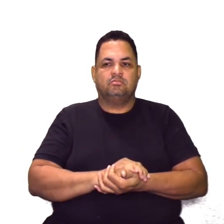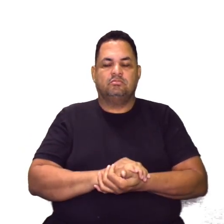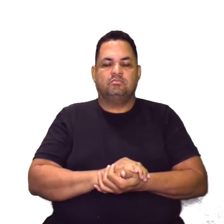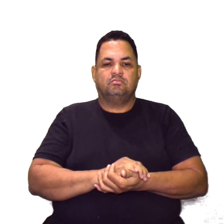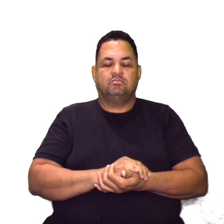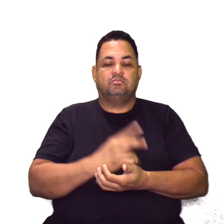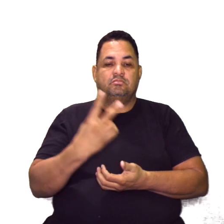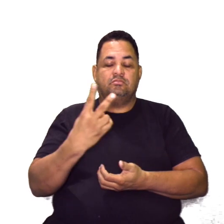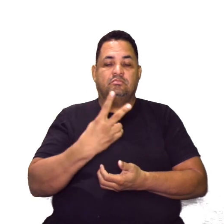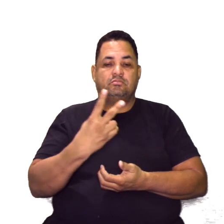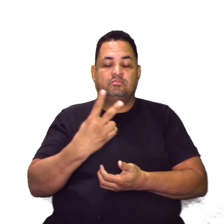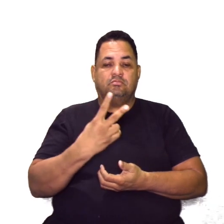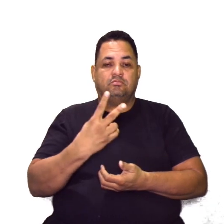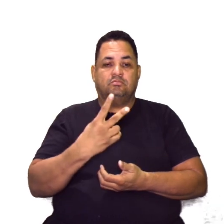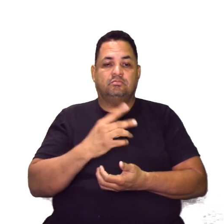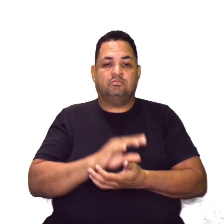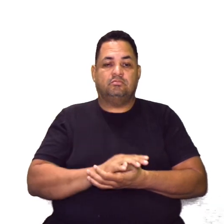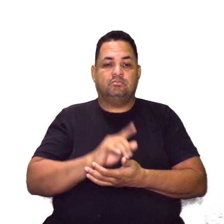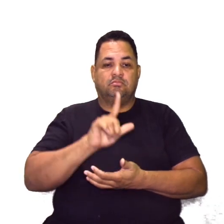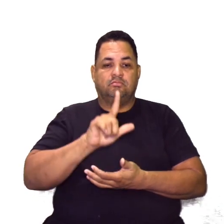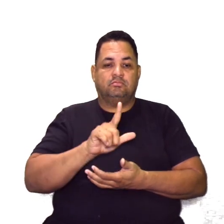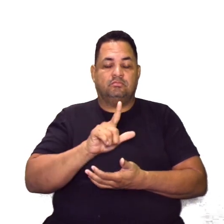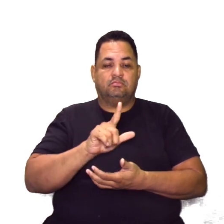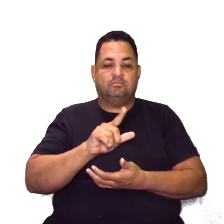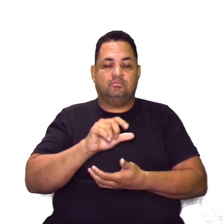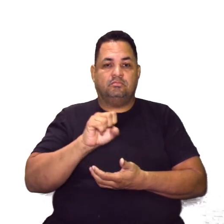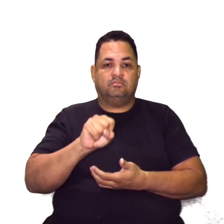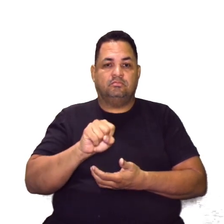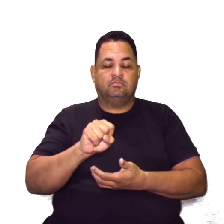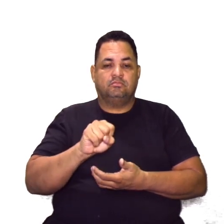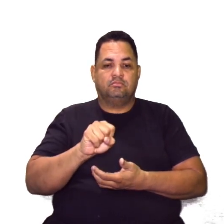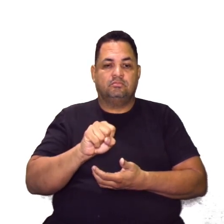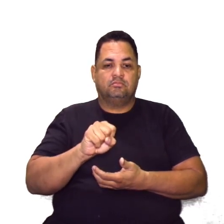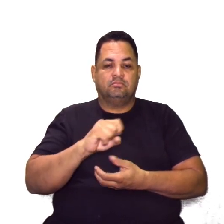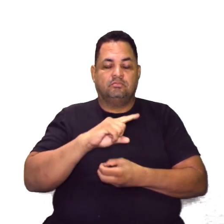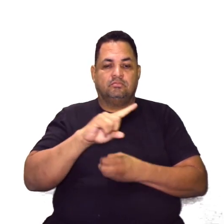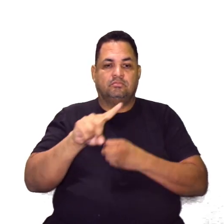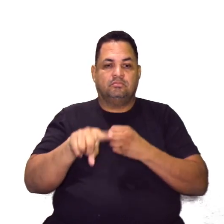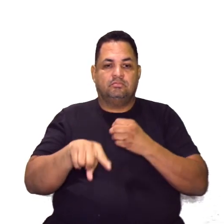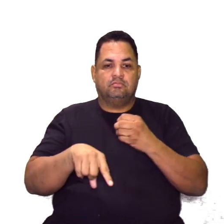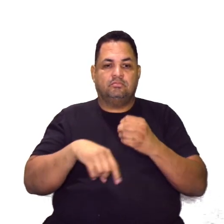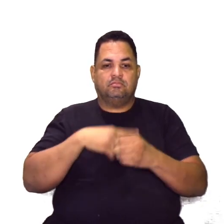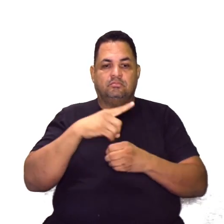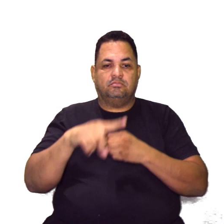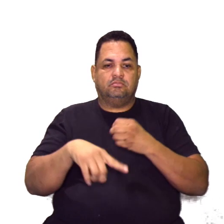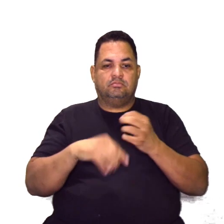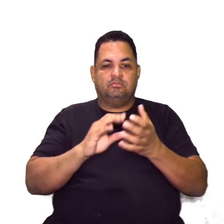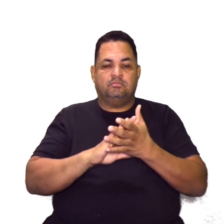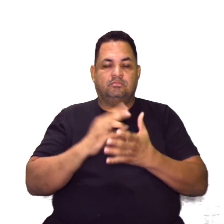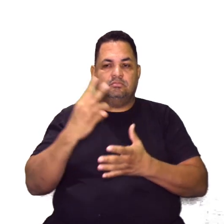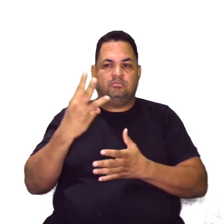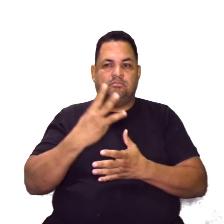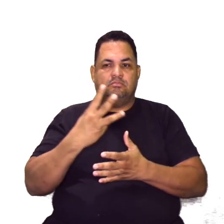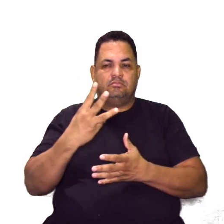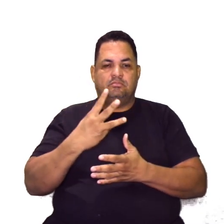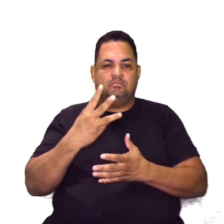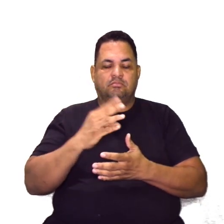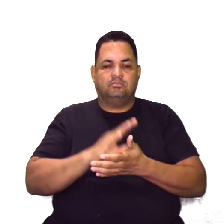segunda camada, L, 8 elétrons. Na terceira